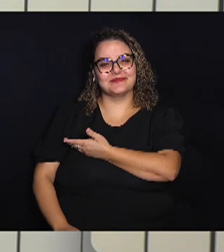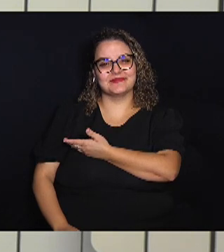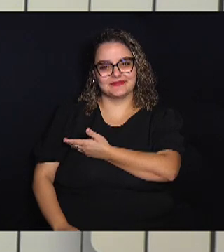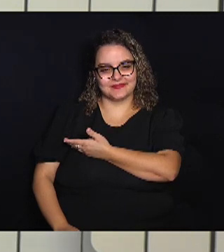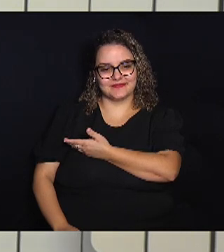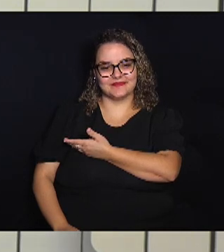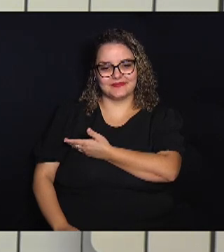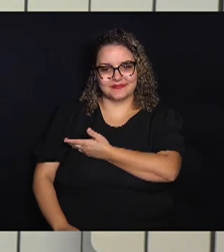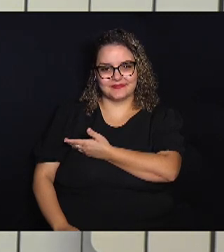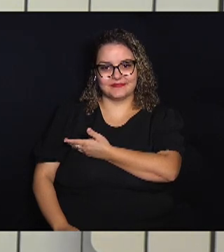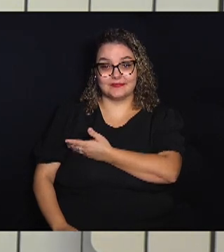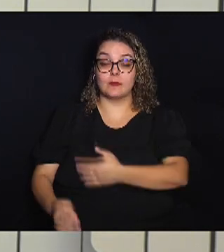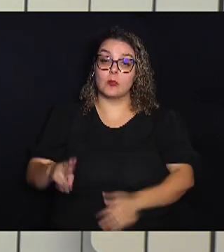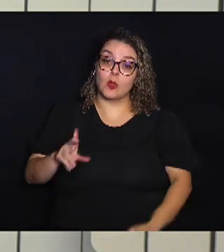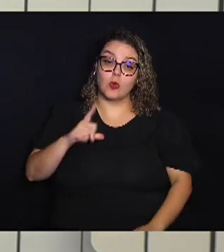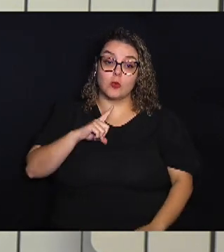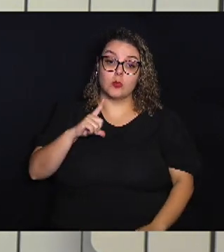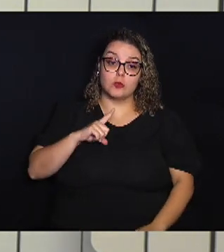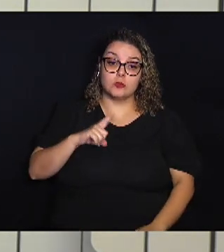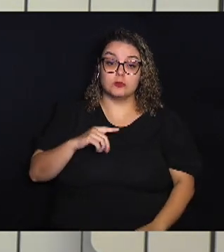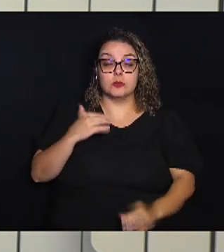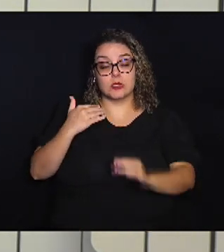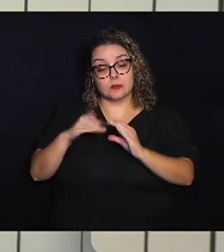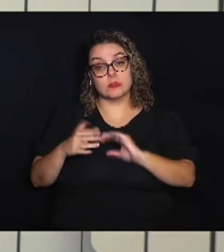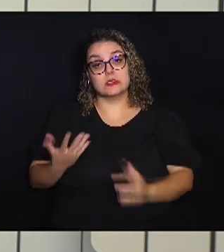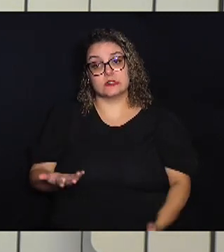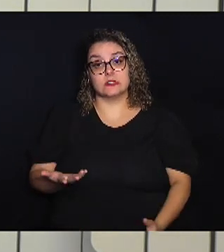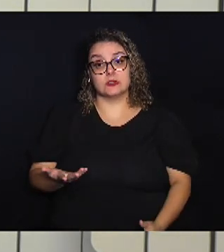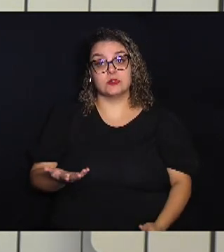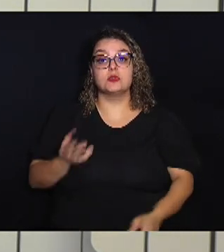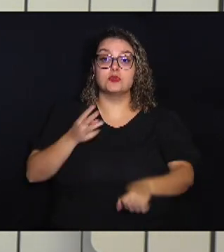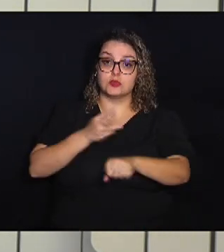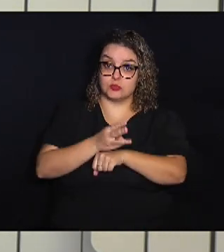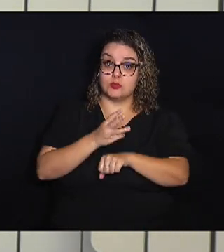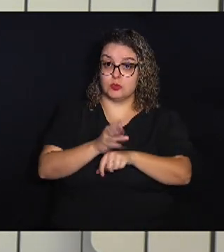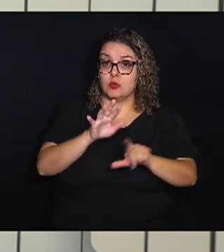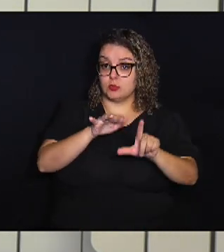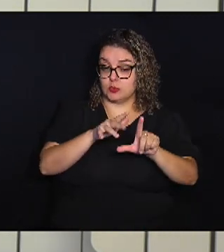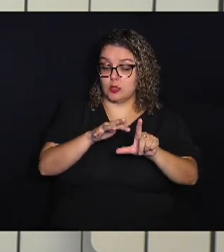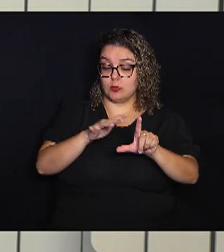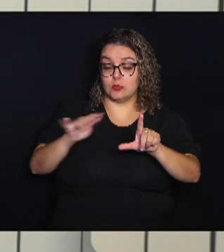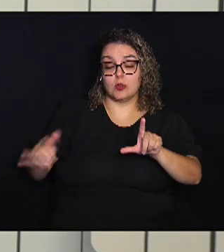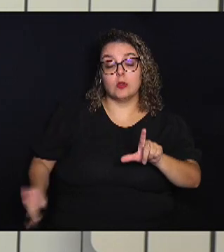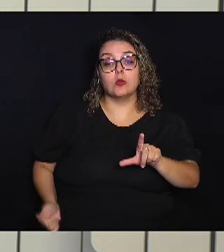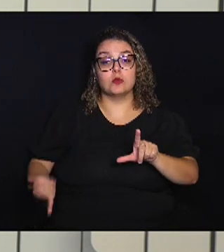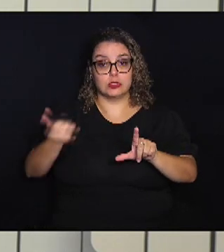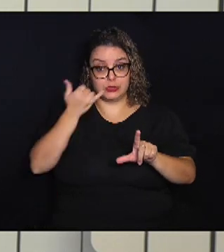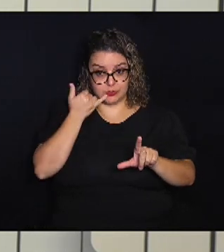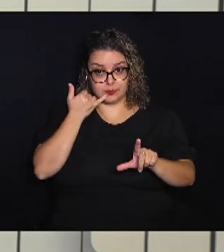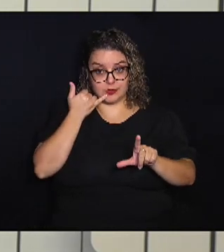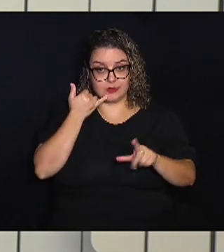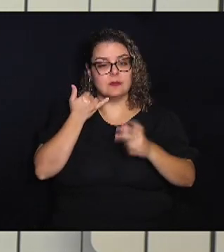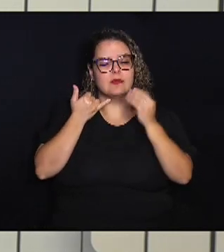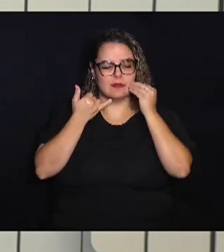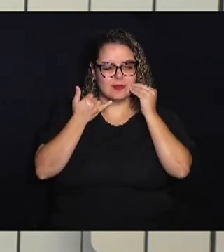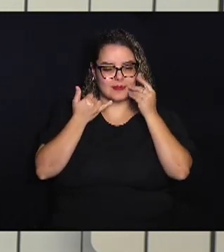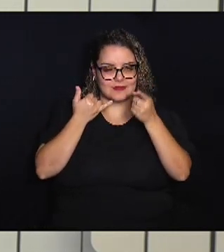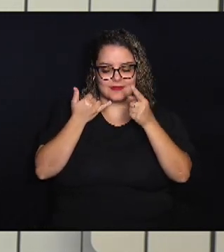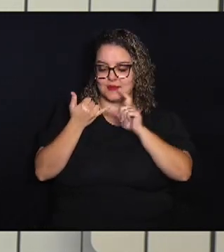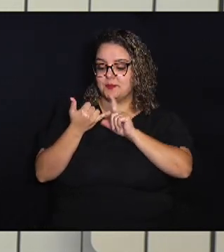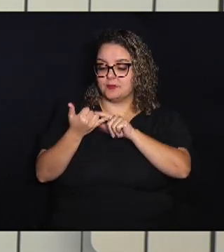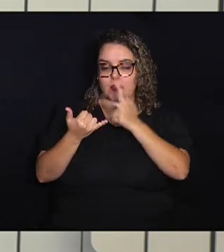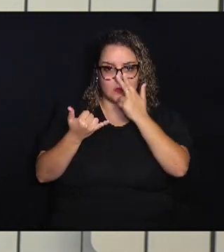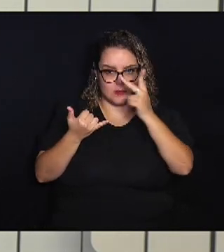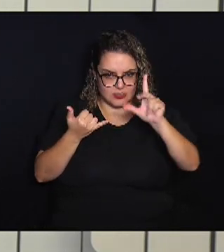978293776 ou você pode enviar esta mensagem pelo nosso QR Code está com seu celular aí perto pegue o